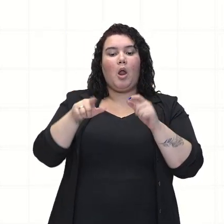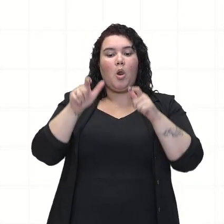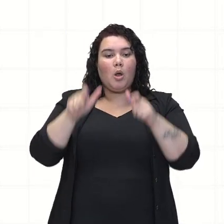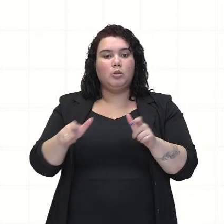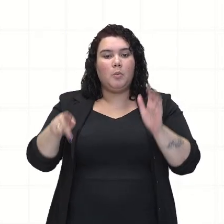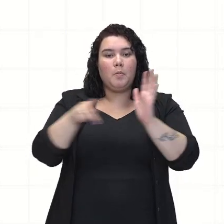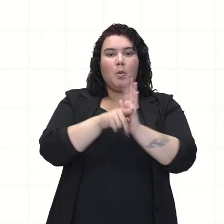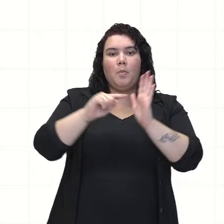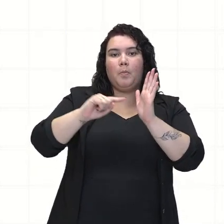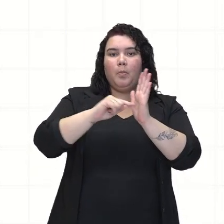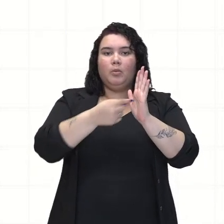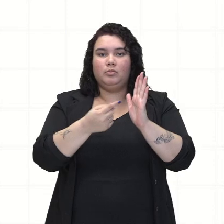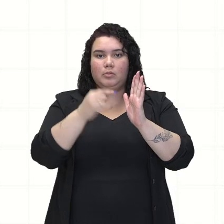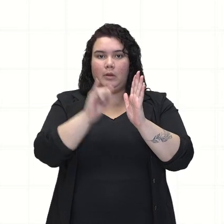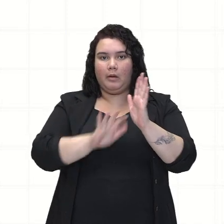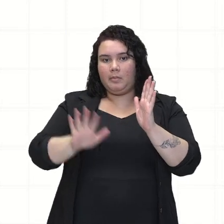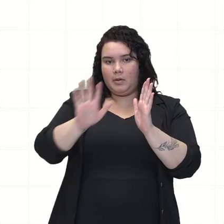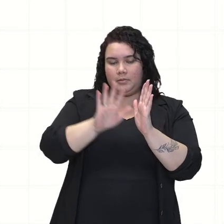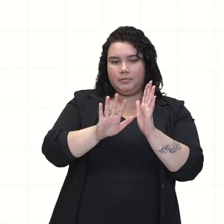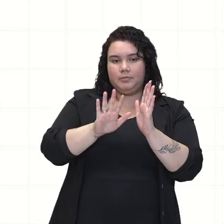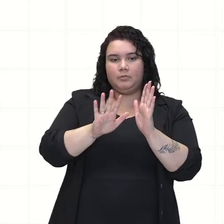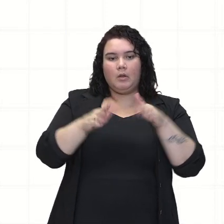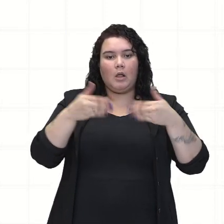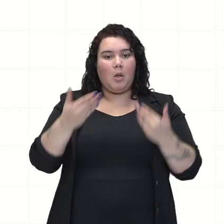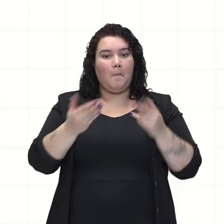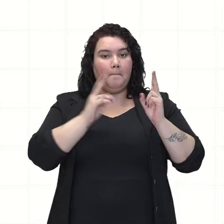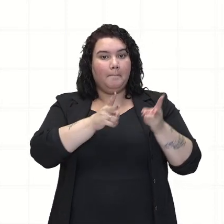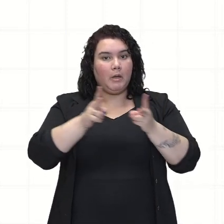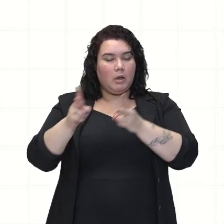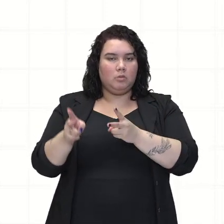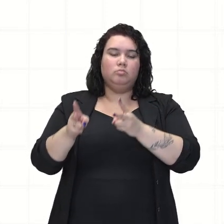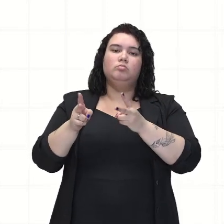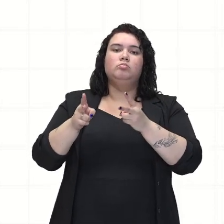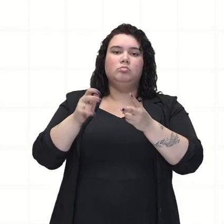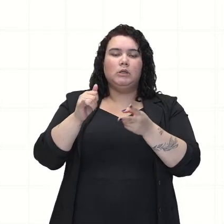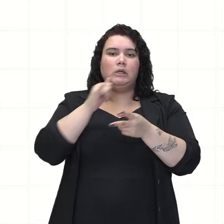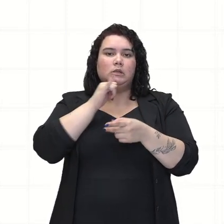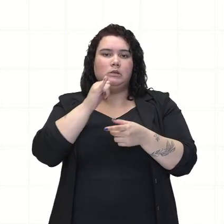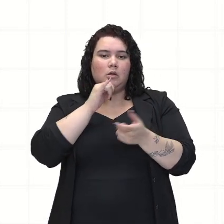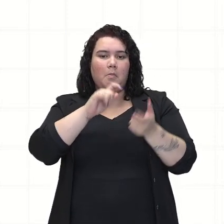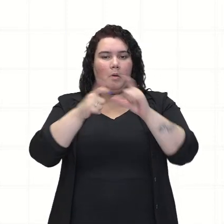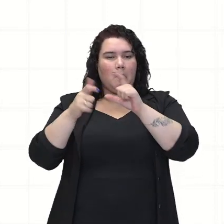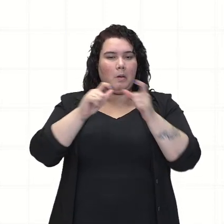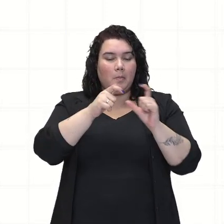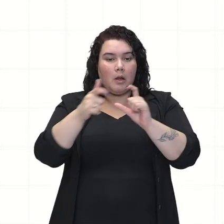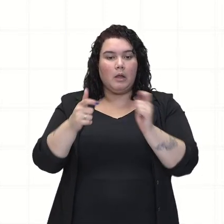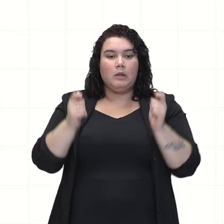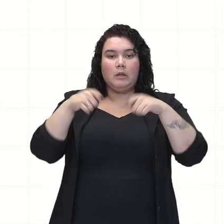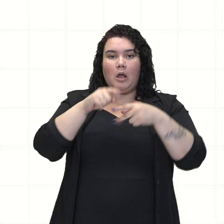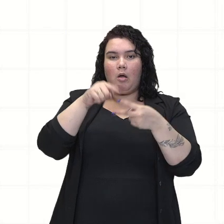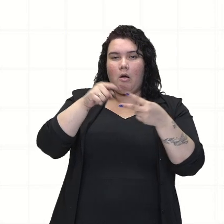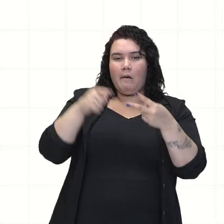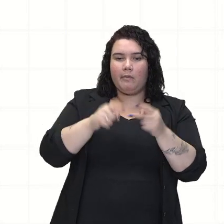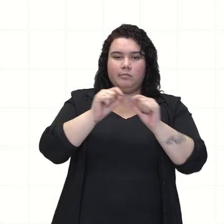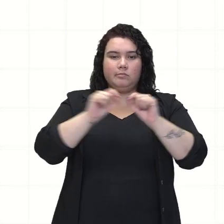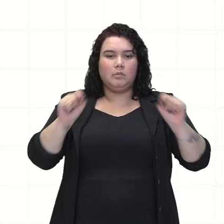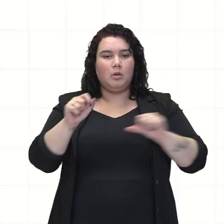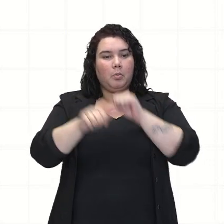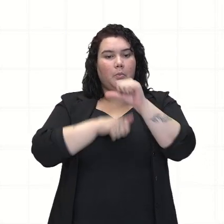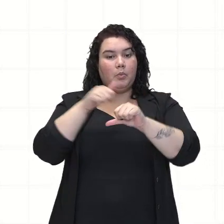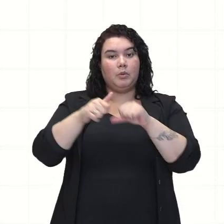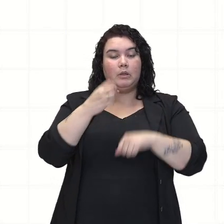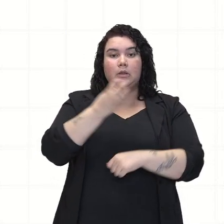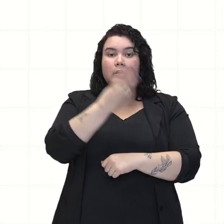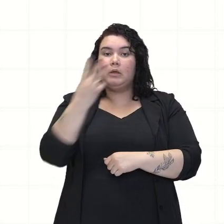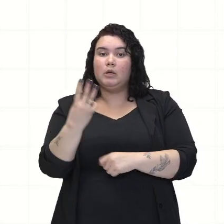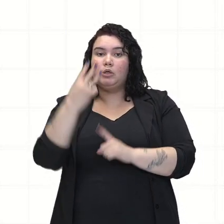deste ponto. Ao conservar as formas, ou seja, mantendo os comprimentos e os ângulos, podemos realizar três transformações geométricas que